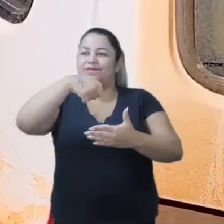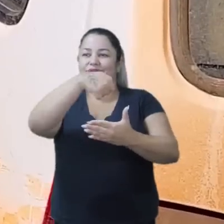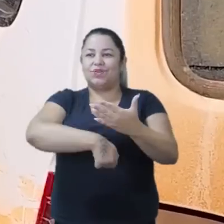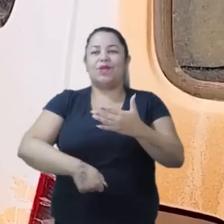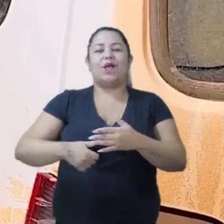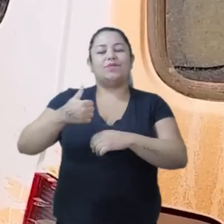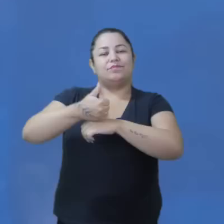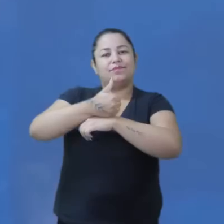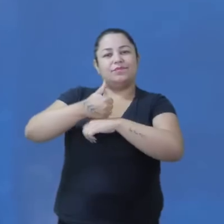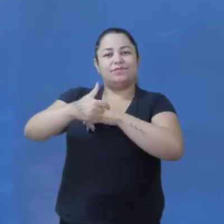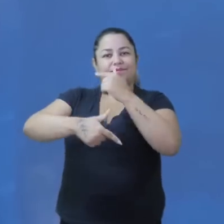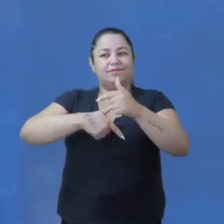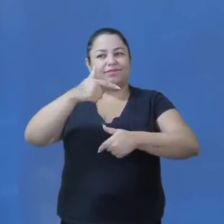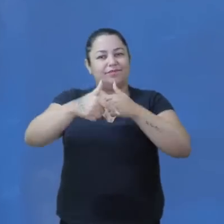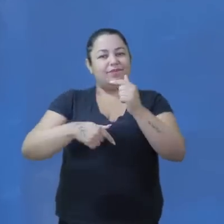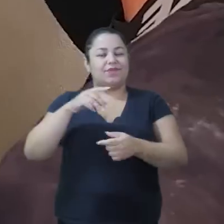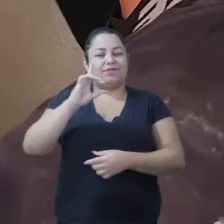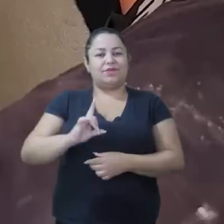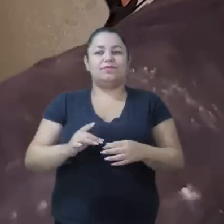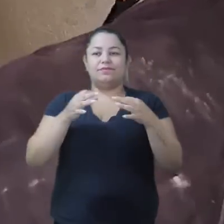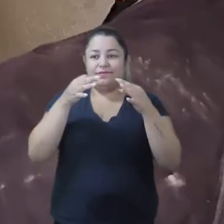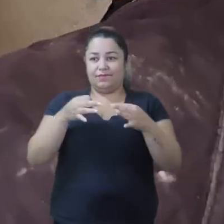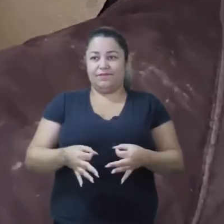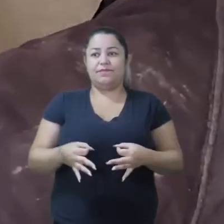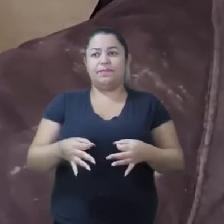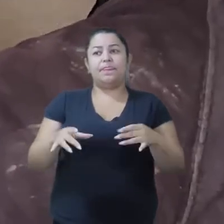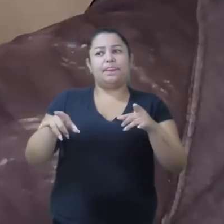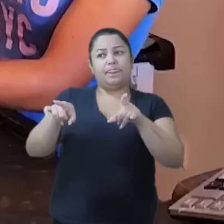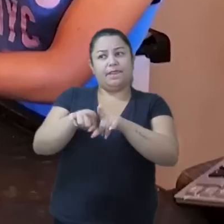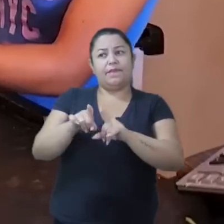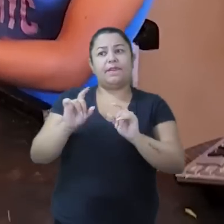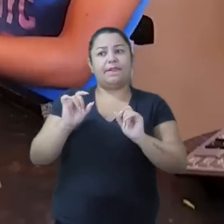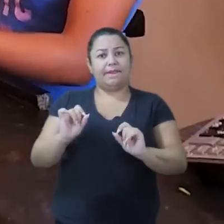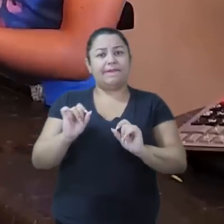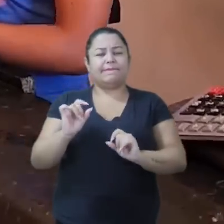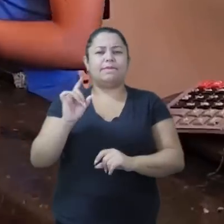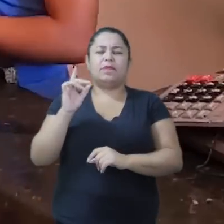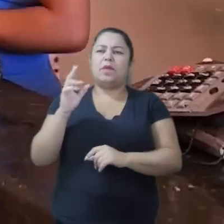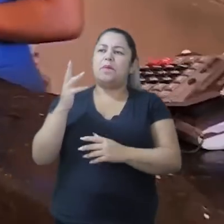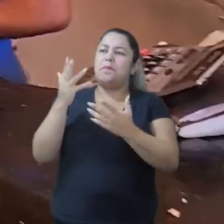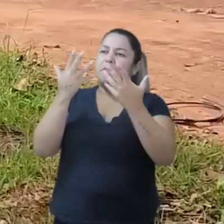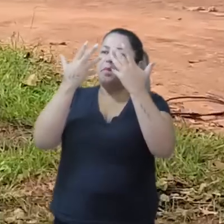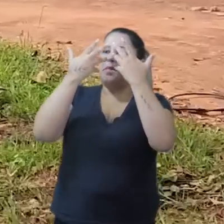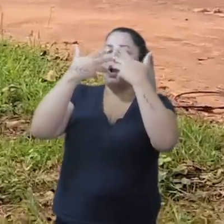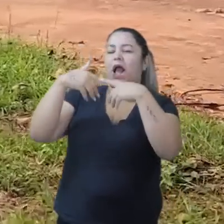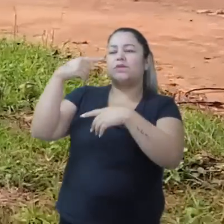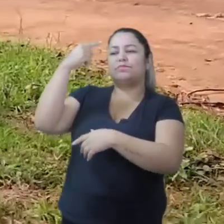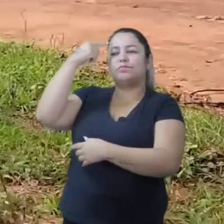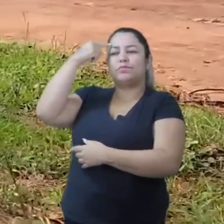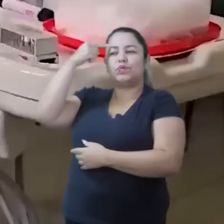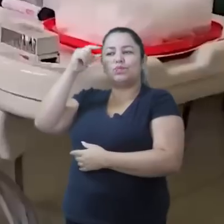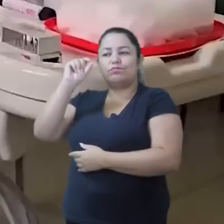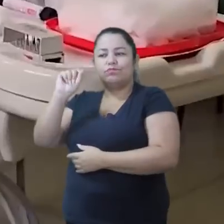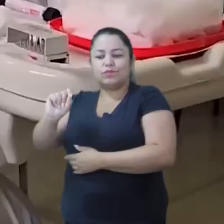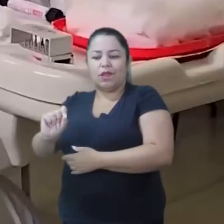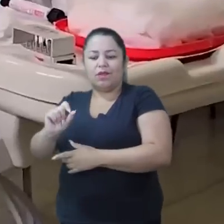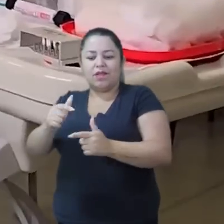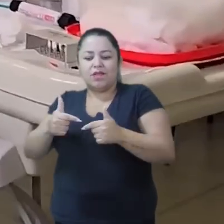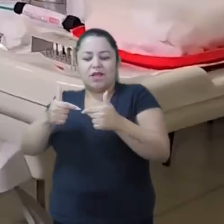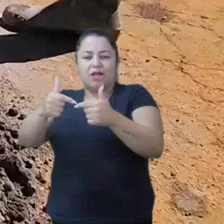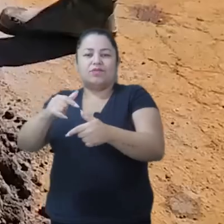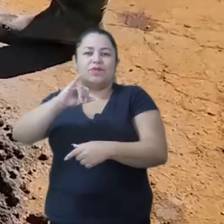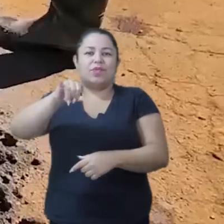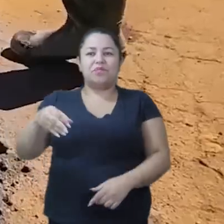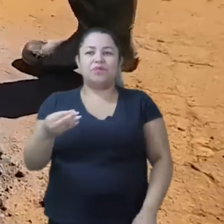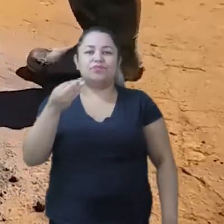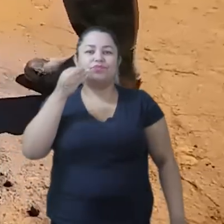trabalho, direitos e dignidade. É também um momento para refletir sobre os desafios e oportunidades que